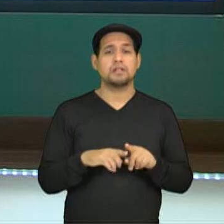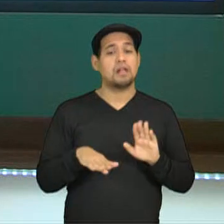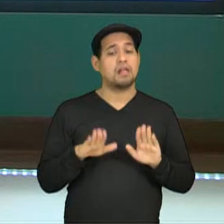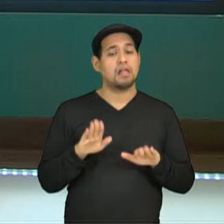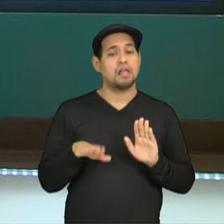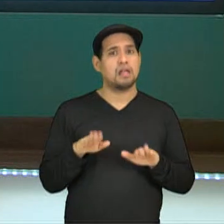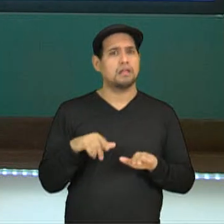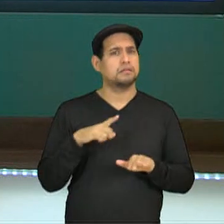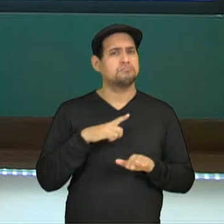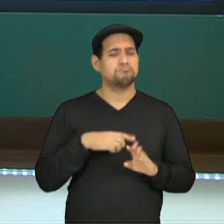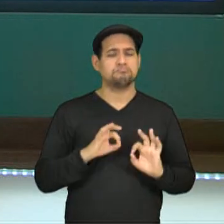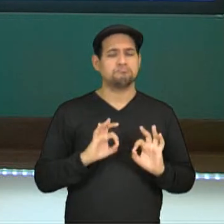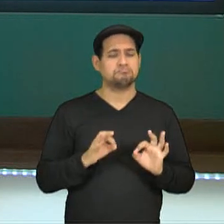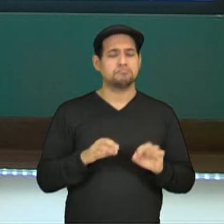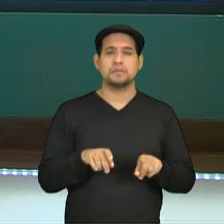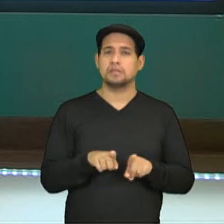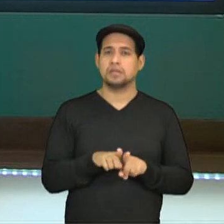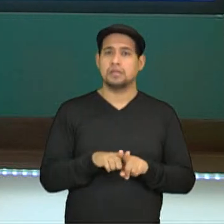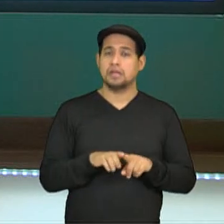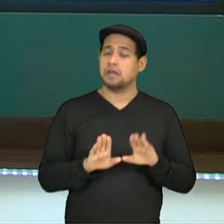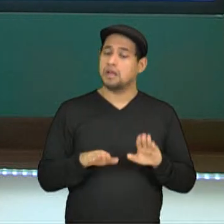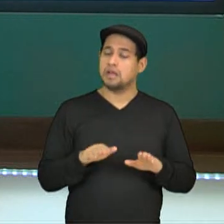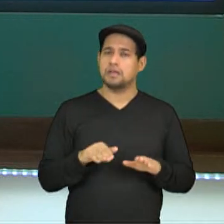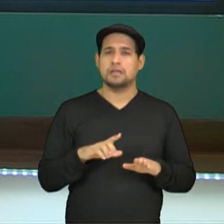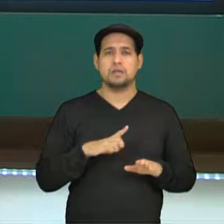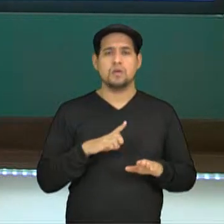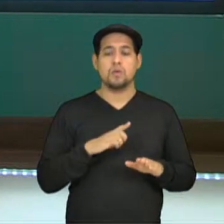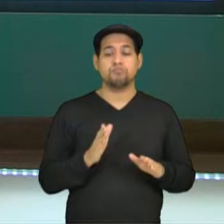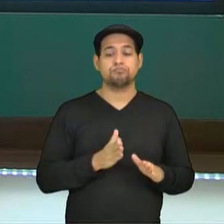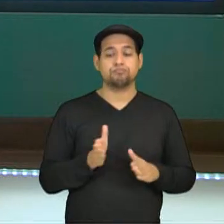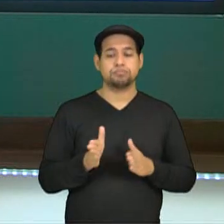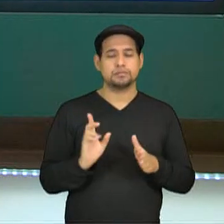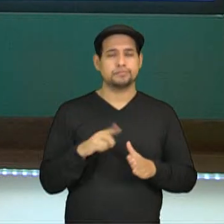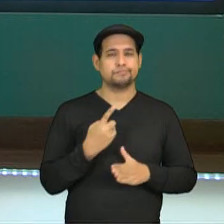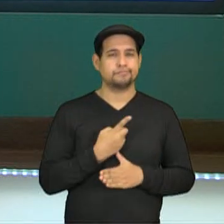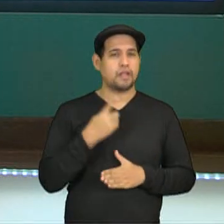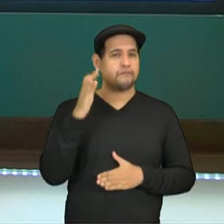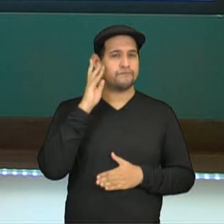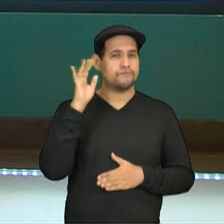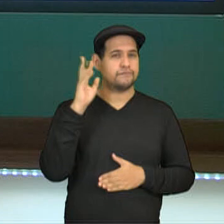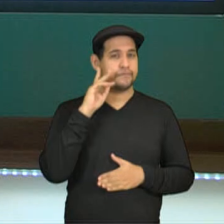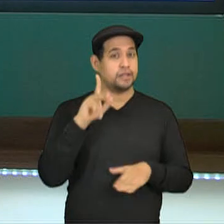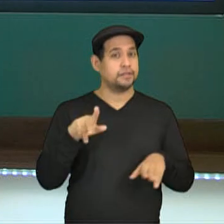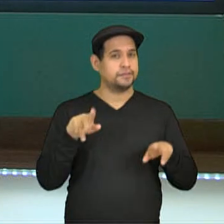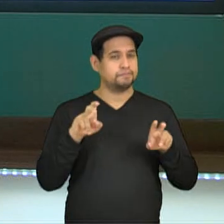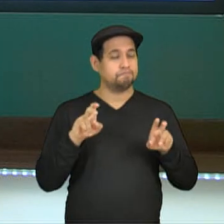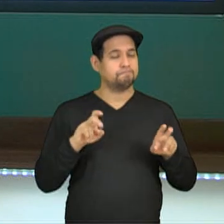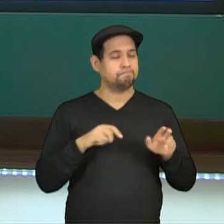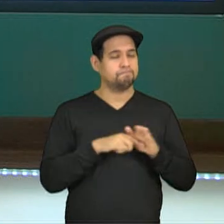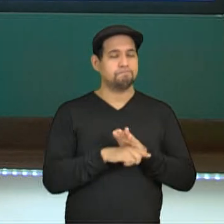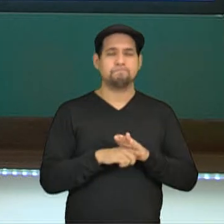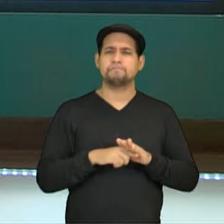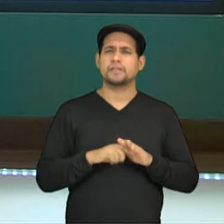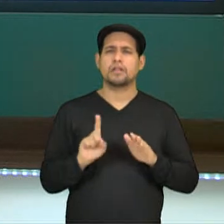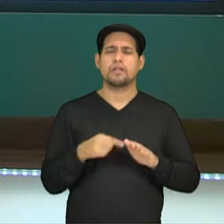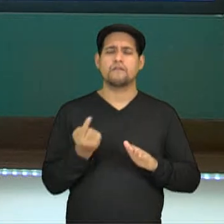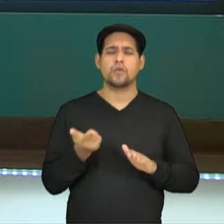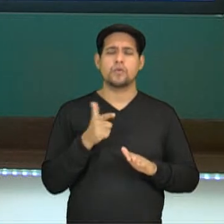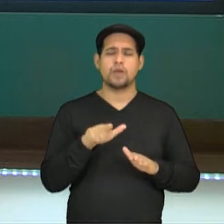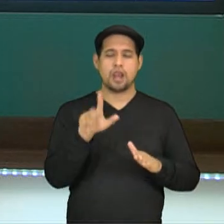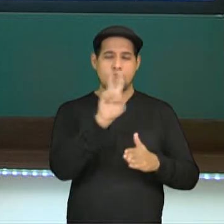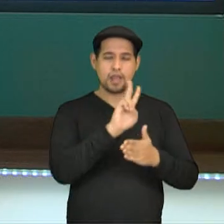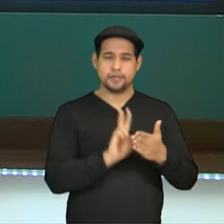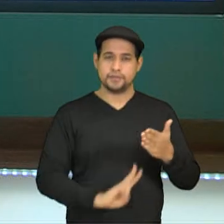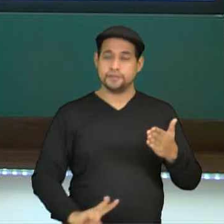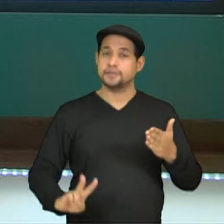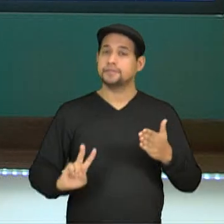Possivelmente tenham acertado aí, seja esse o caminho da nossa reflexão com relação a essa questão. E vamos continuar a leitura,